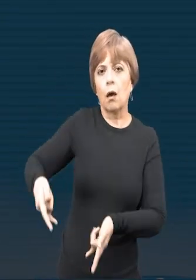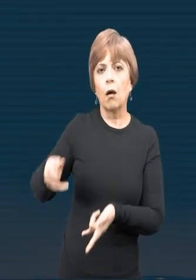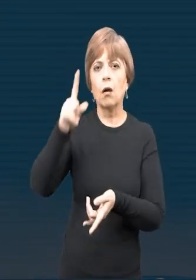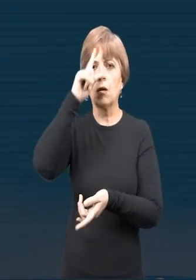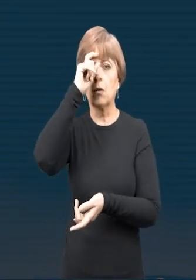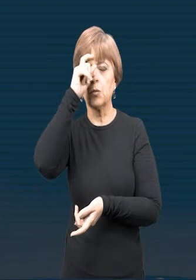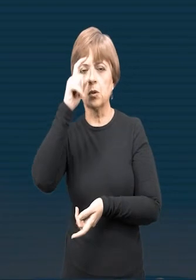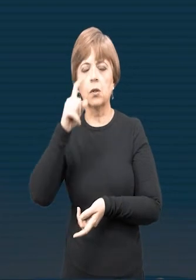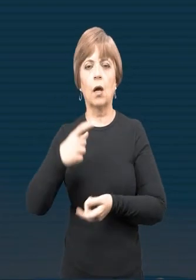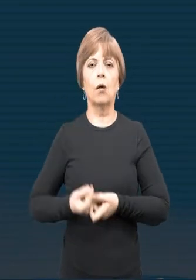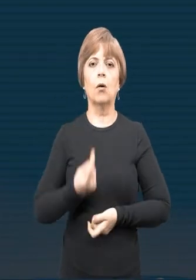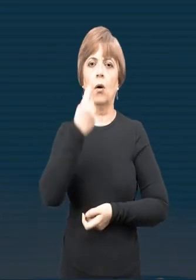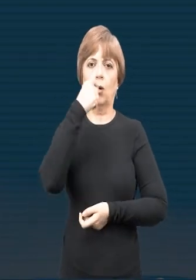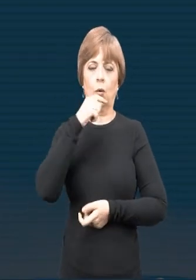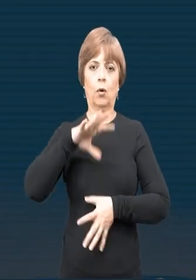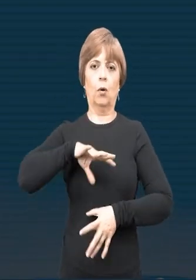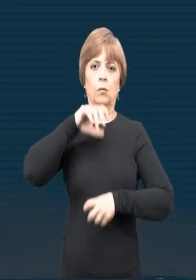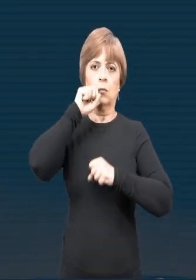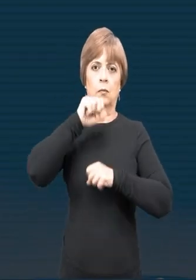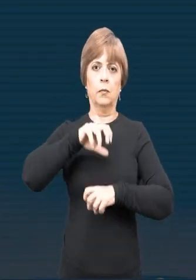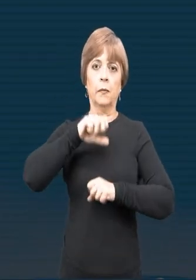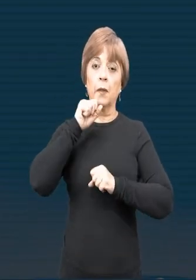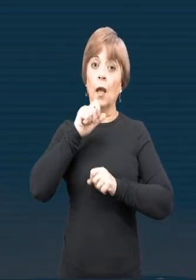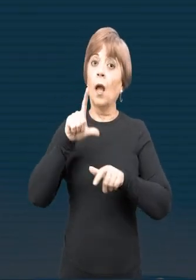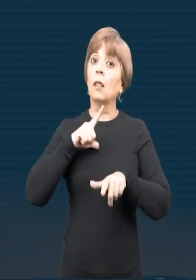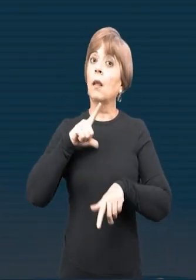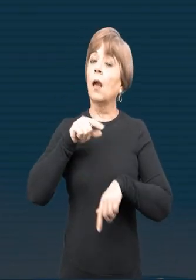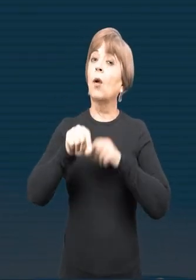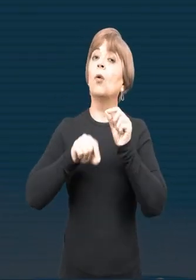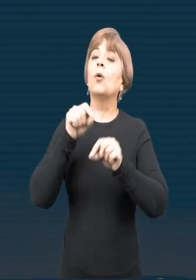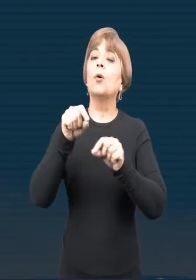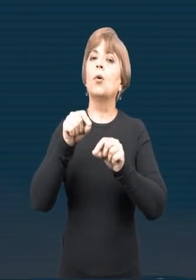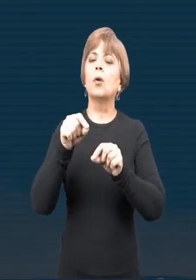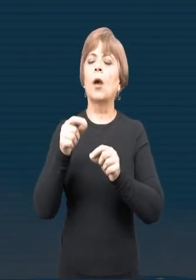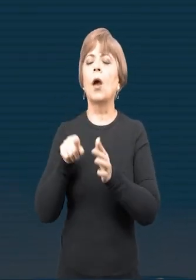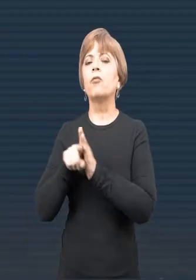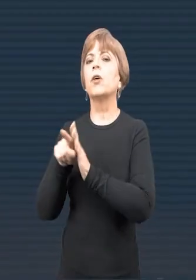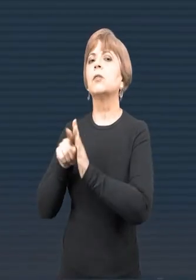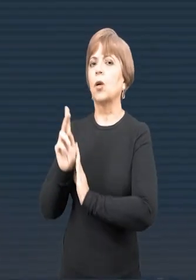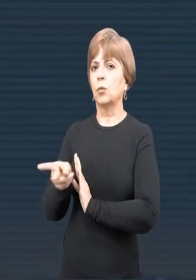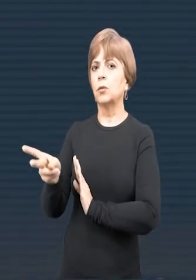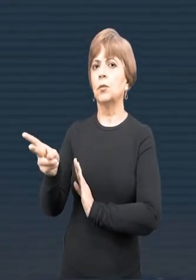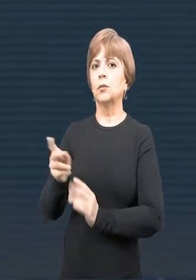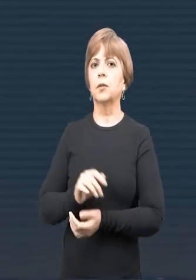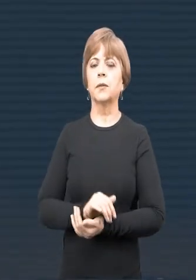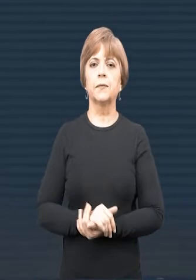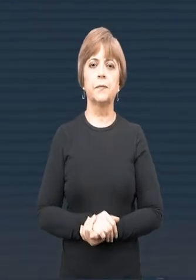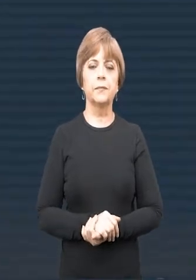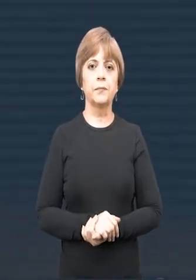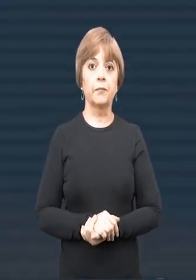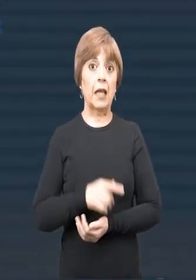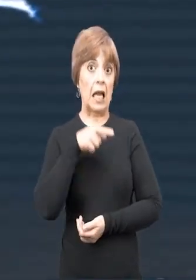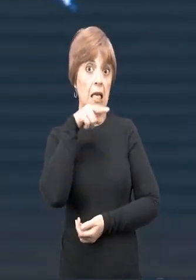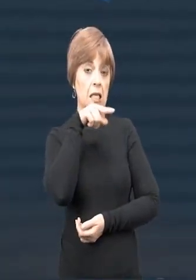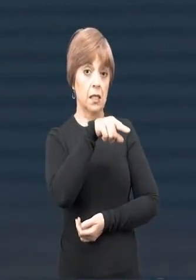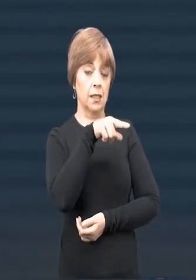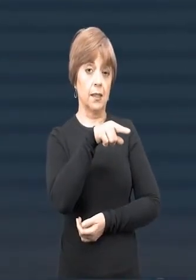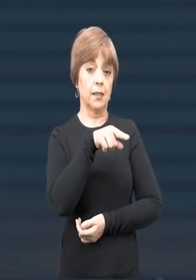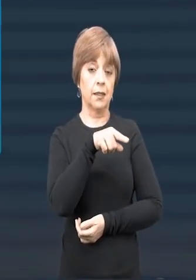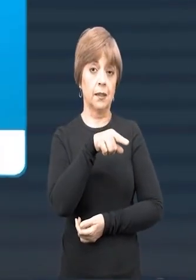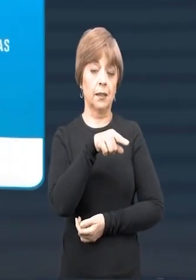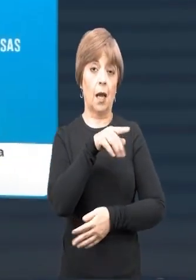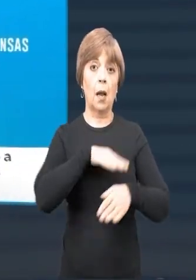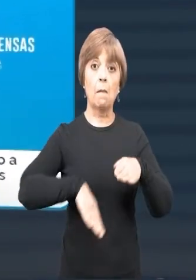hospitalares, ventiladores pulmonares, é um outro braço de investigação pelo Ministério Público. E ainda na Baixada Fluminense,